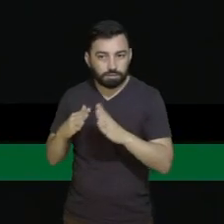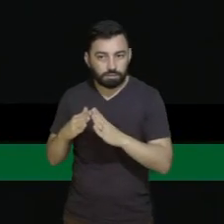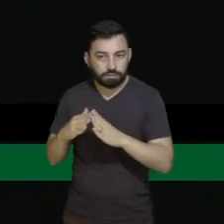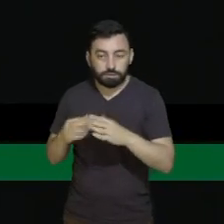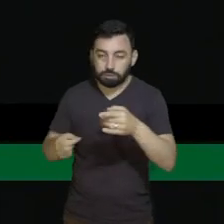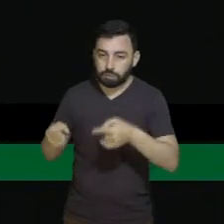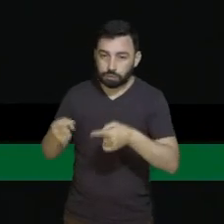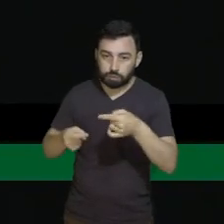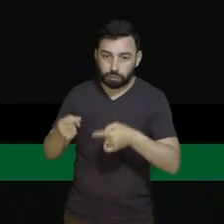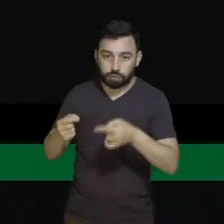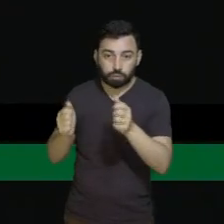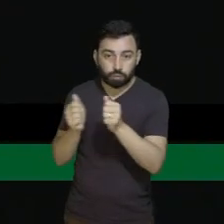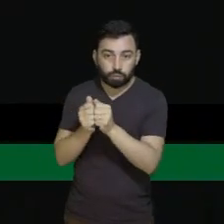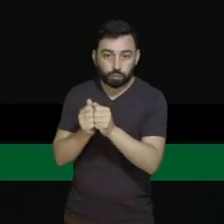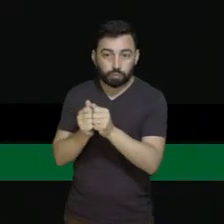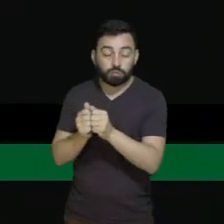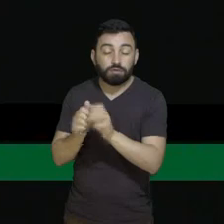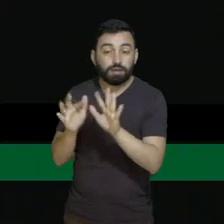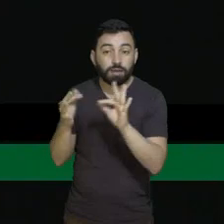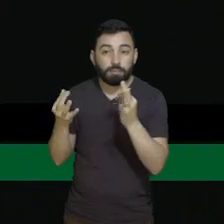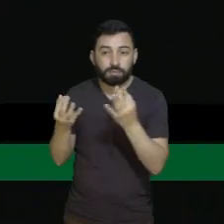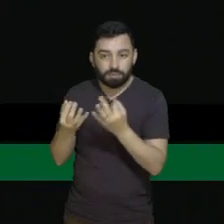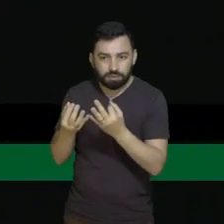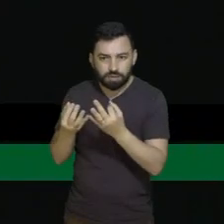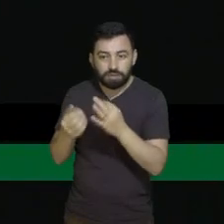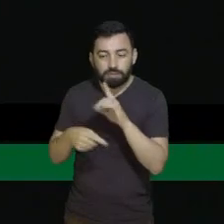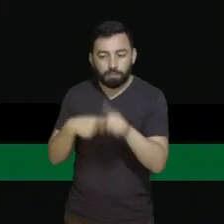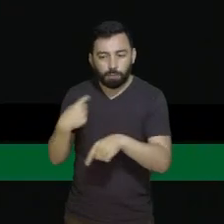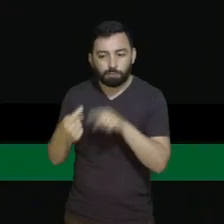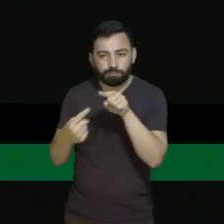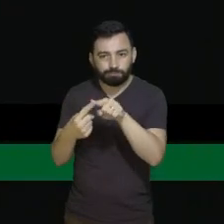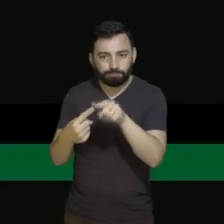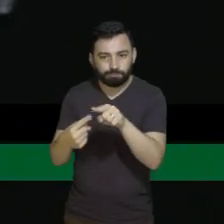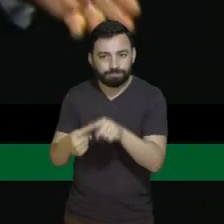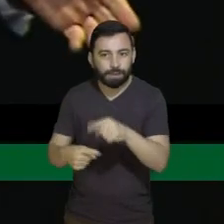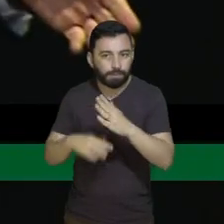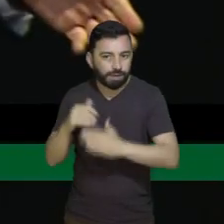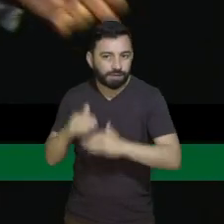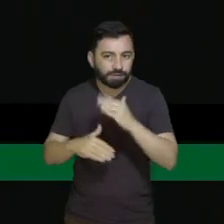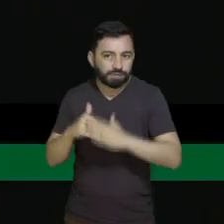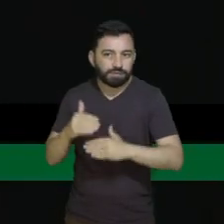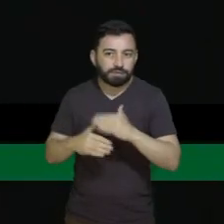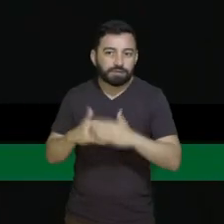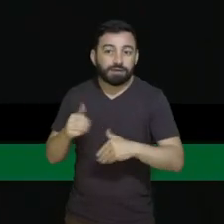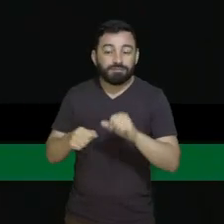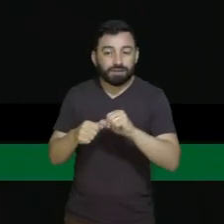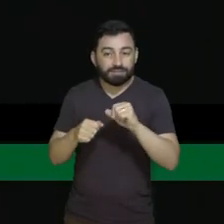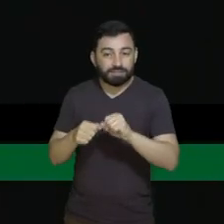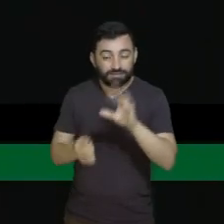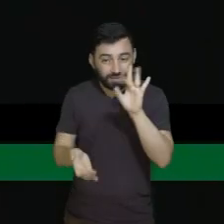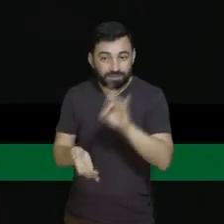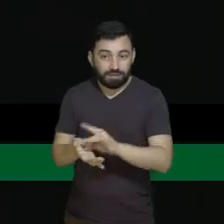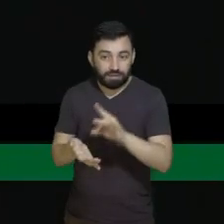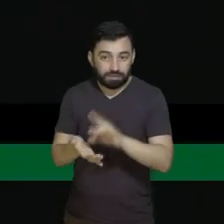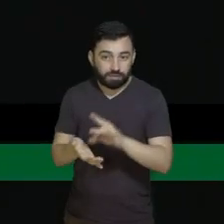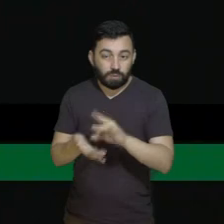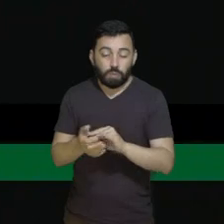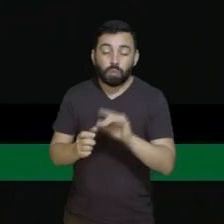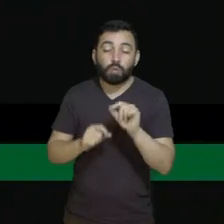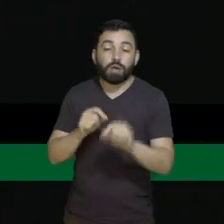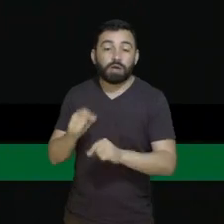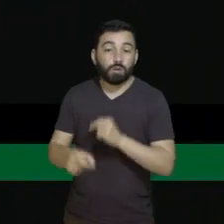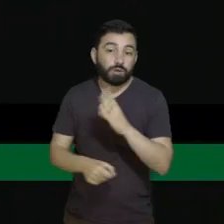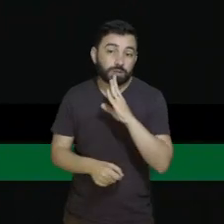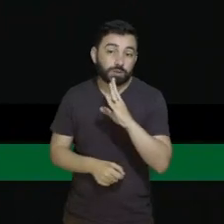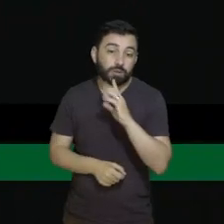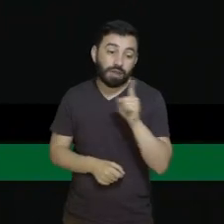discutem com os pais o que aprenderam e aplicam na prática a realidade do que elas conheceram nessa casa